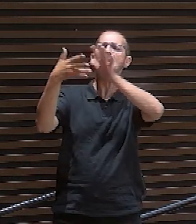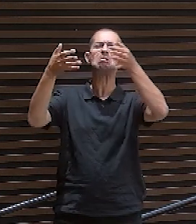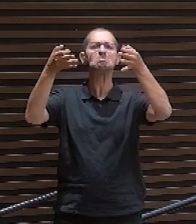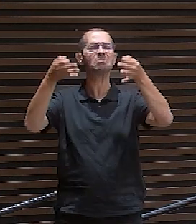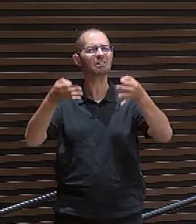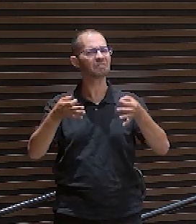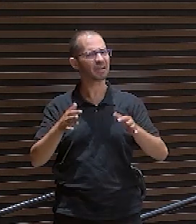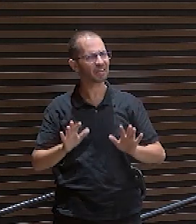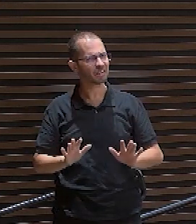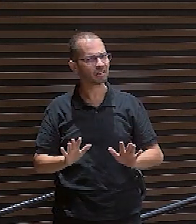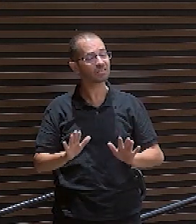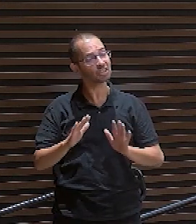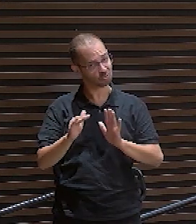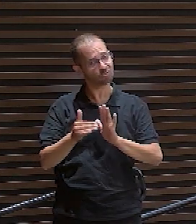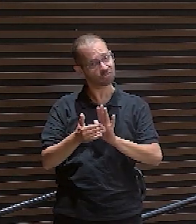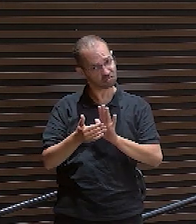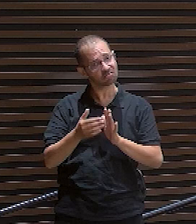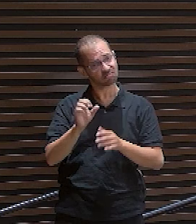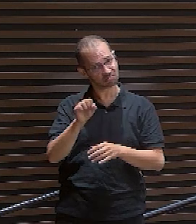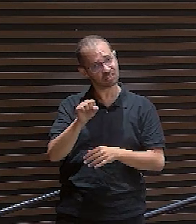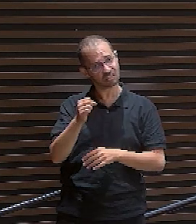que tudo isso é importante,